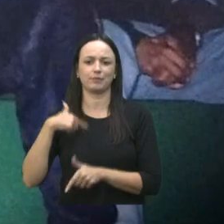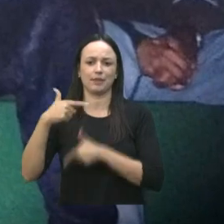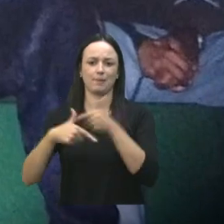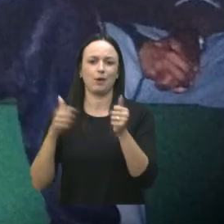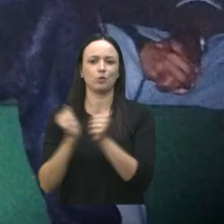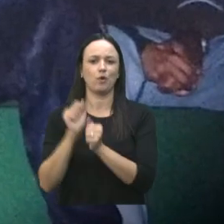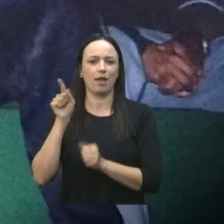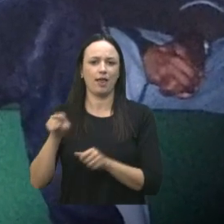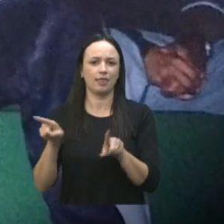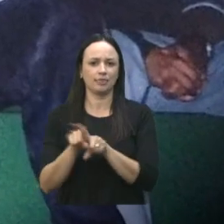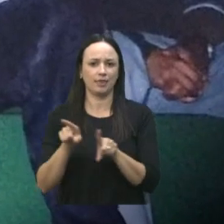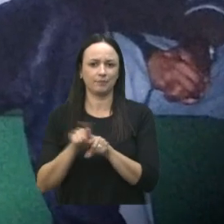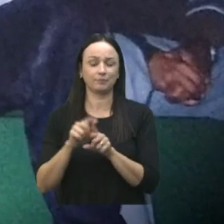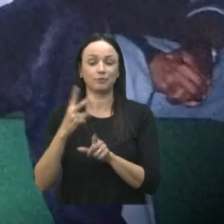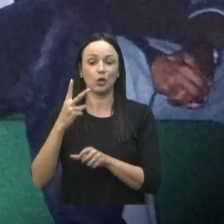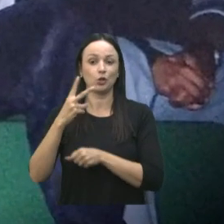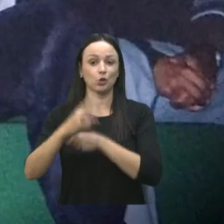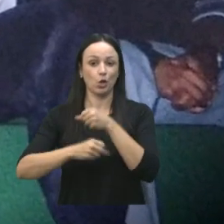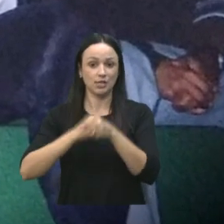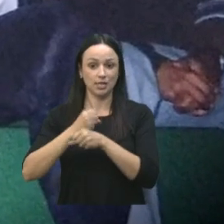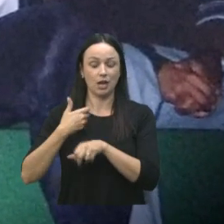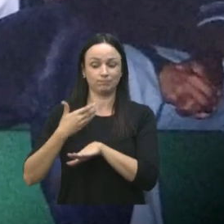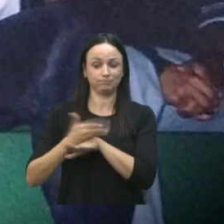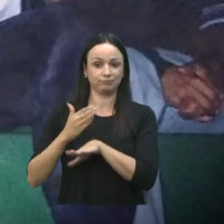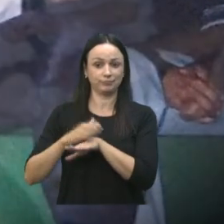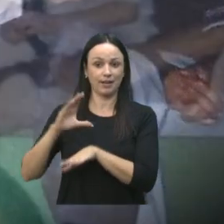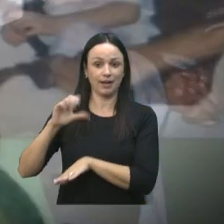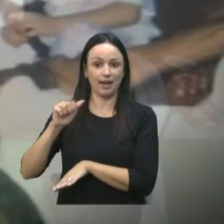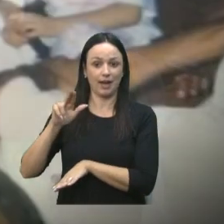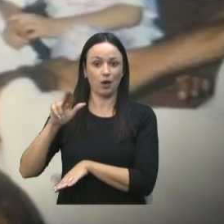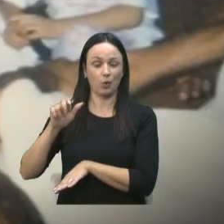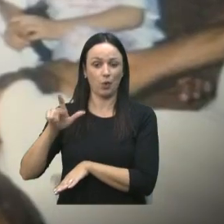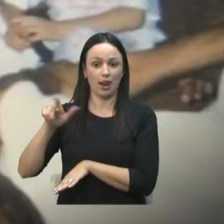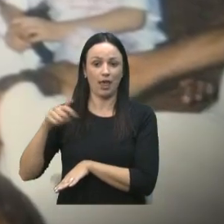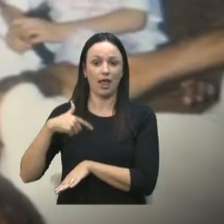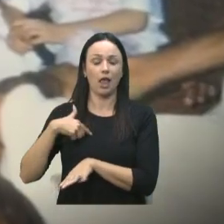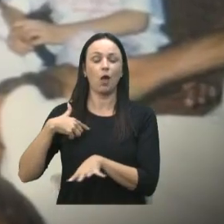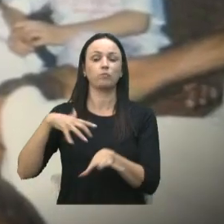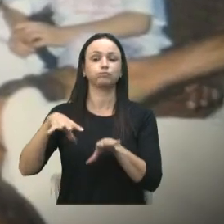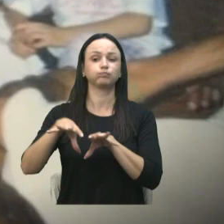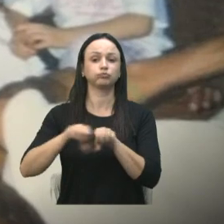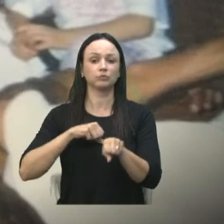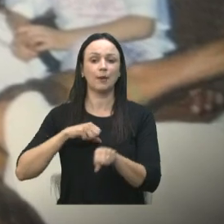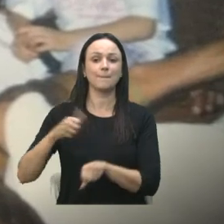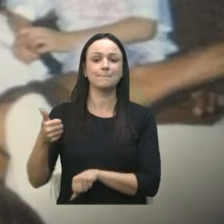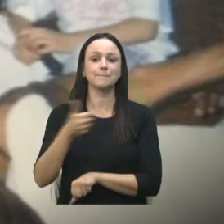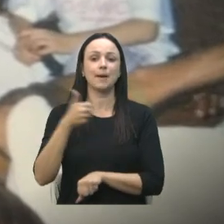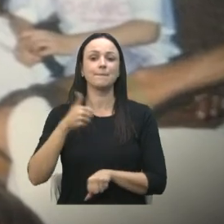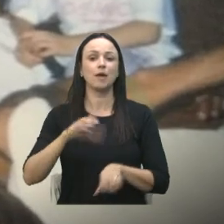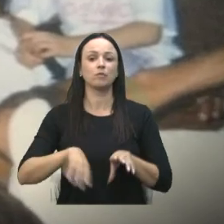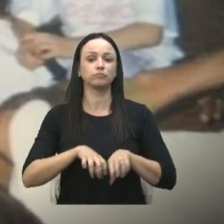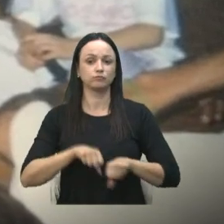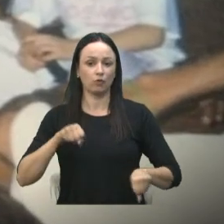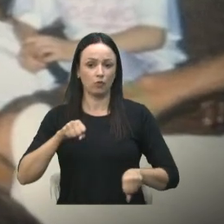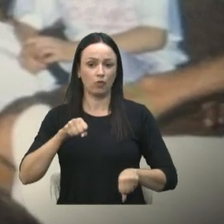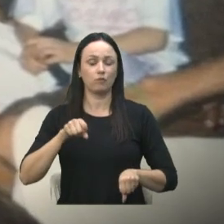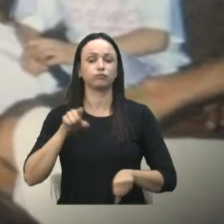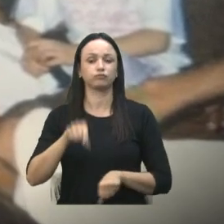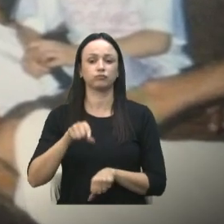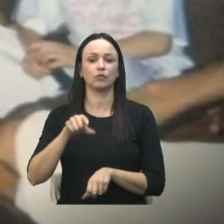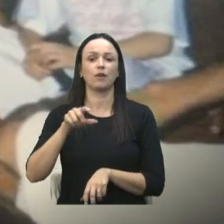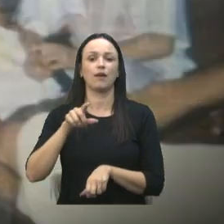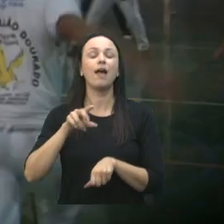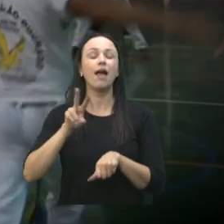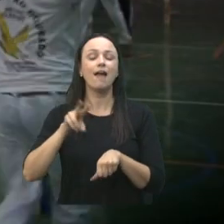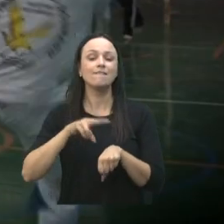também. Depois de 2 anos treinando com o mestre Caculé, eu me formei, peguei o primeiro cordão de formado, que é o verde,